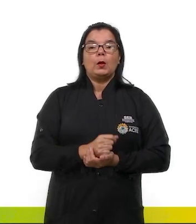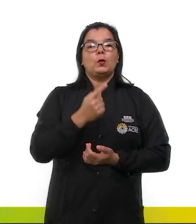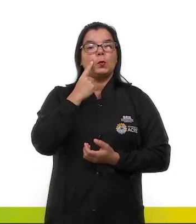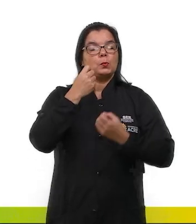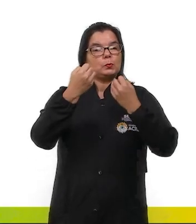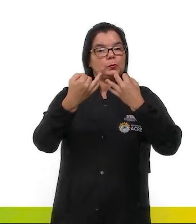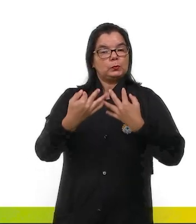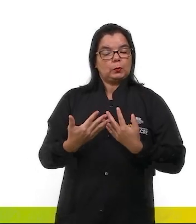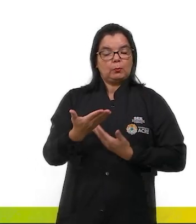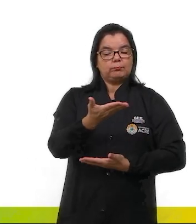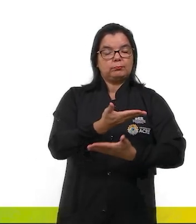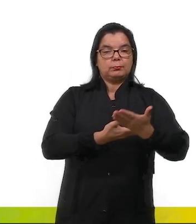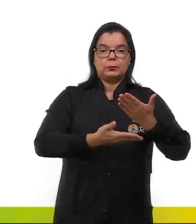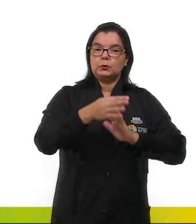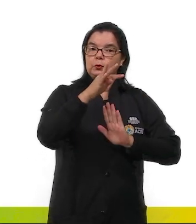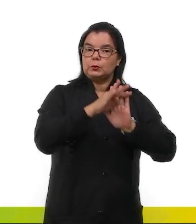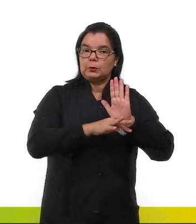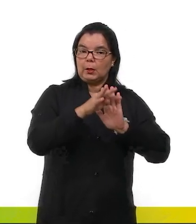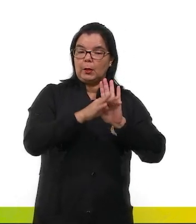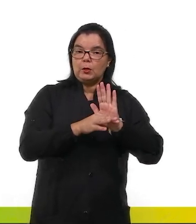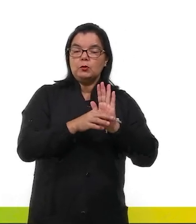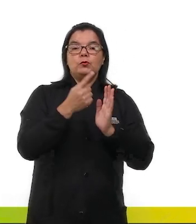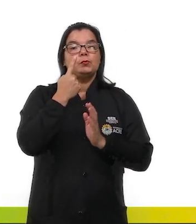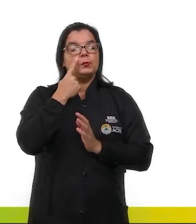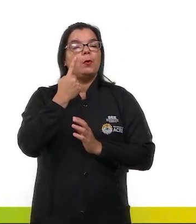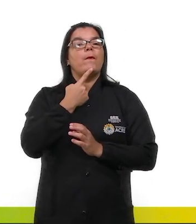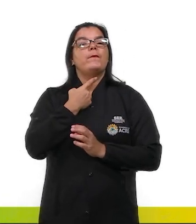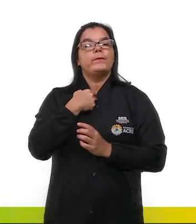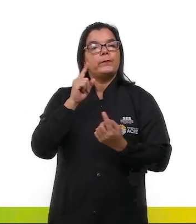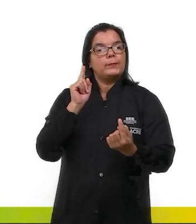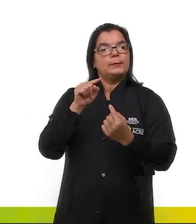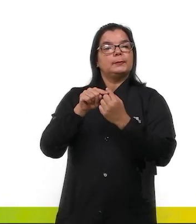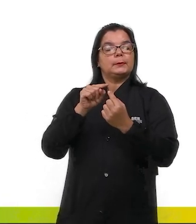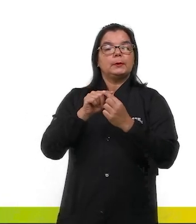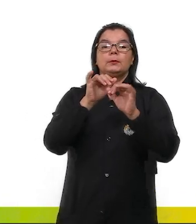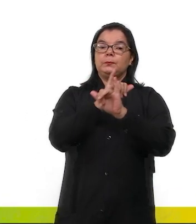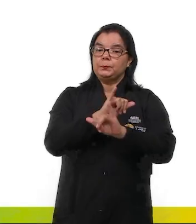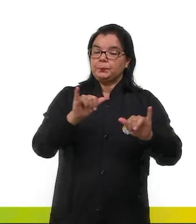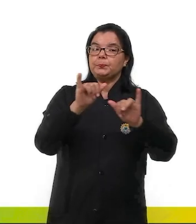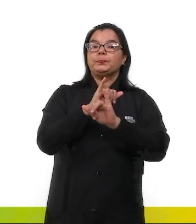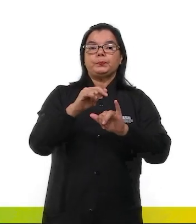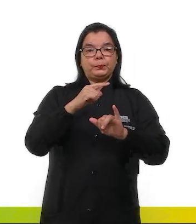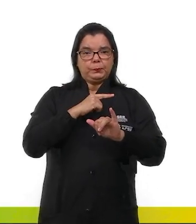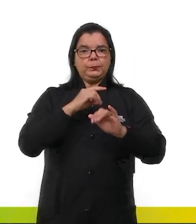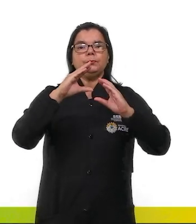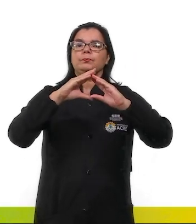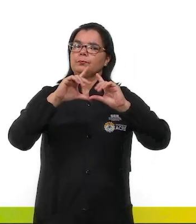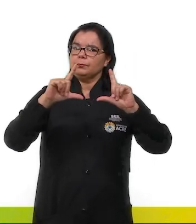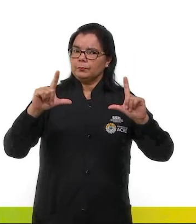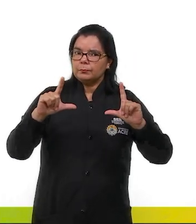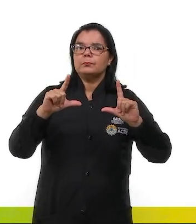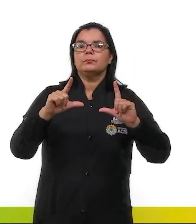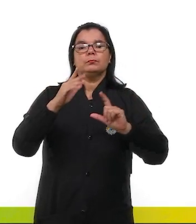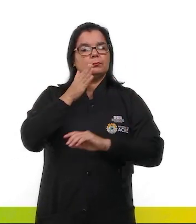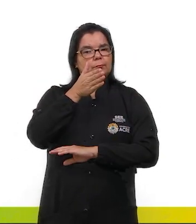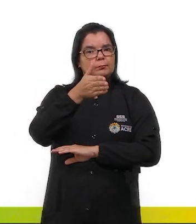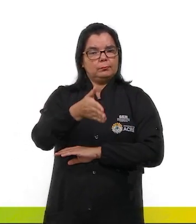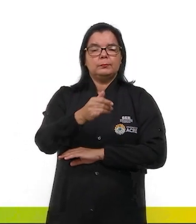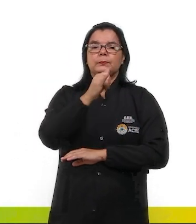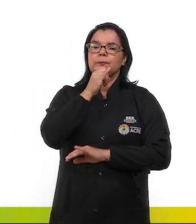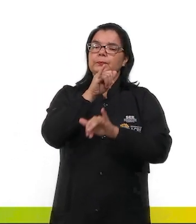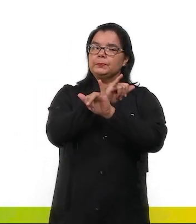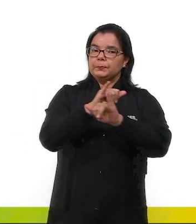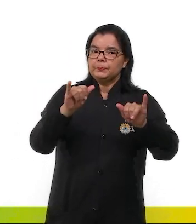falando sobre essa relação de texto e interesse, o texto informativo, ele tenta ser objetivo e direto, como é o caso